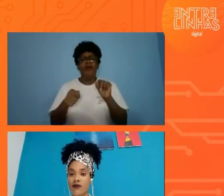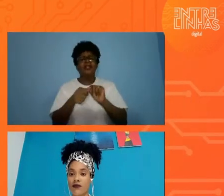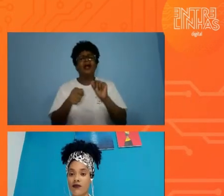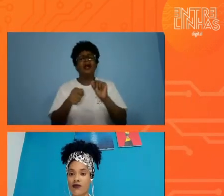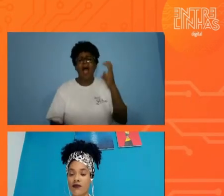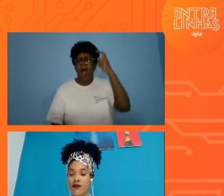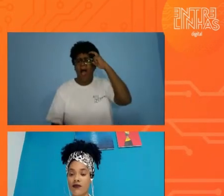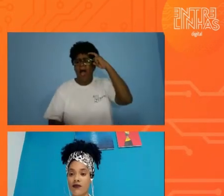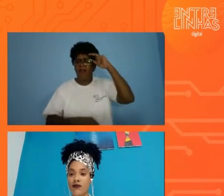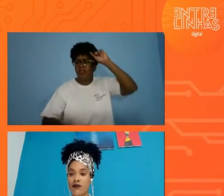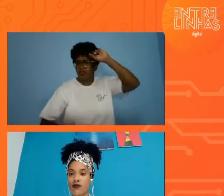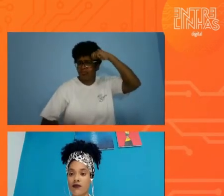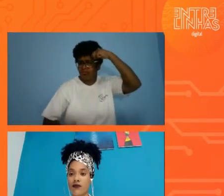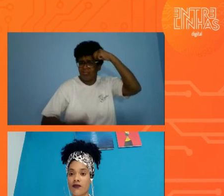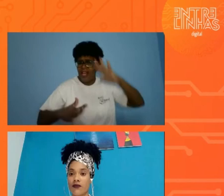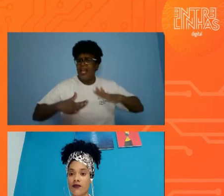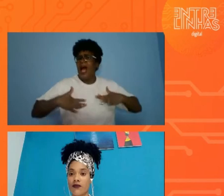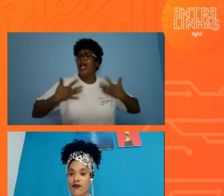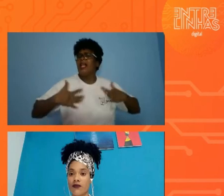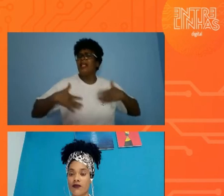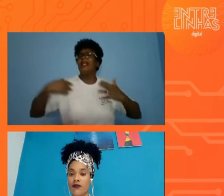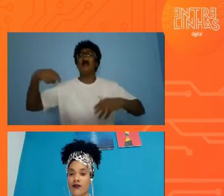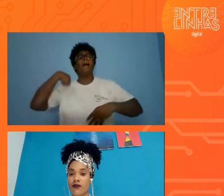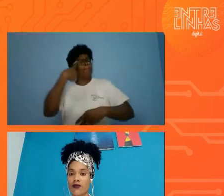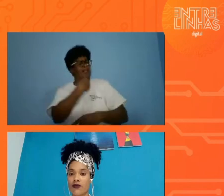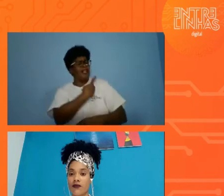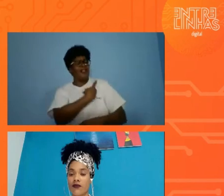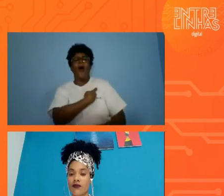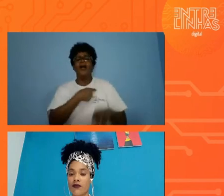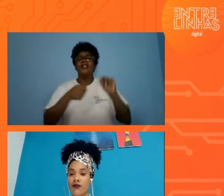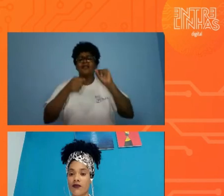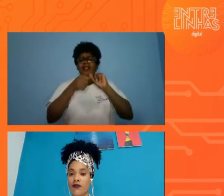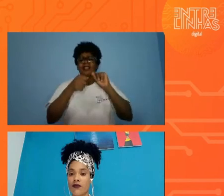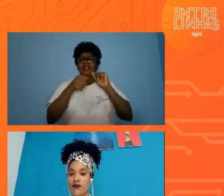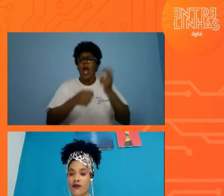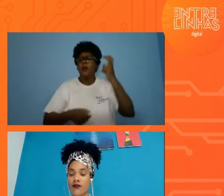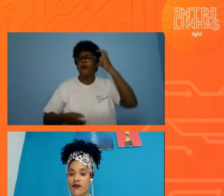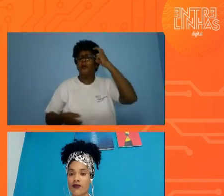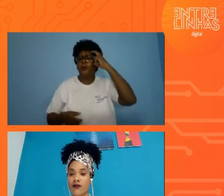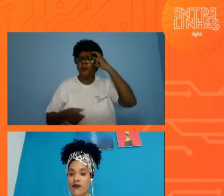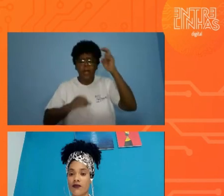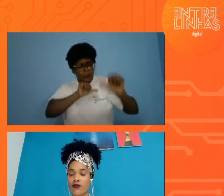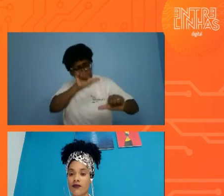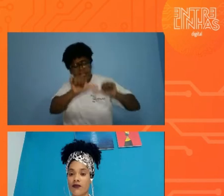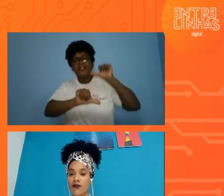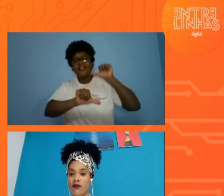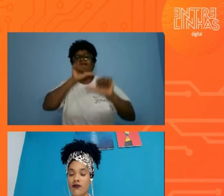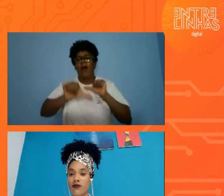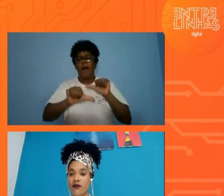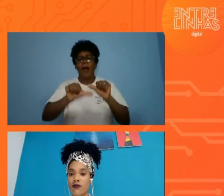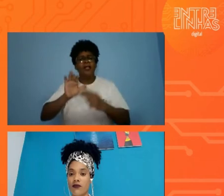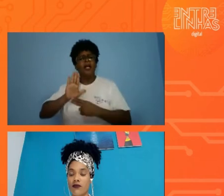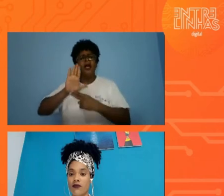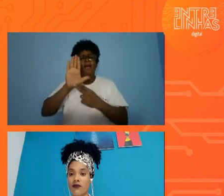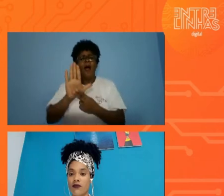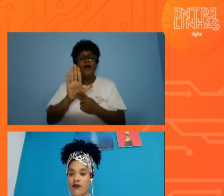traz alegria para a gente, né? O direito de cultuar a sua cultura, ela transforma, né? Ela alimenta a